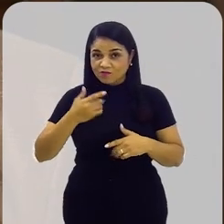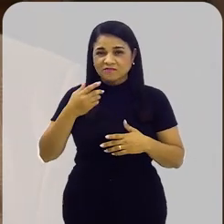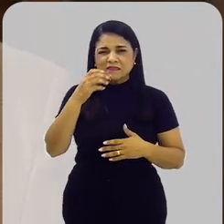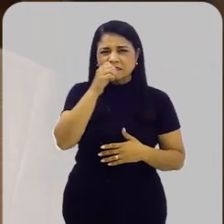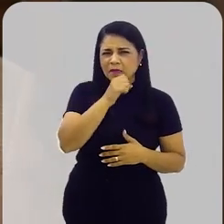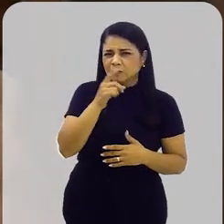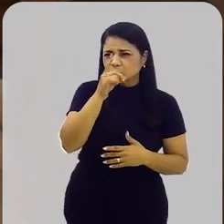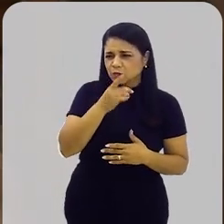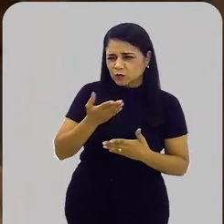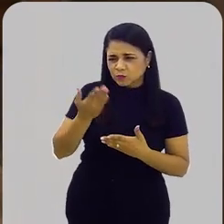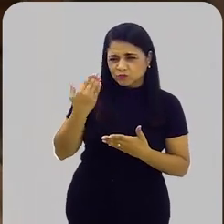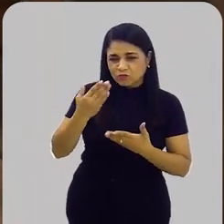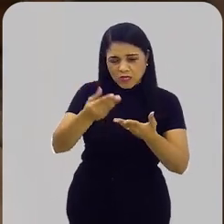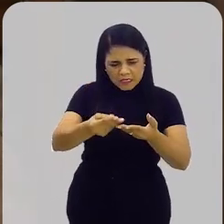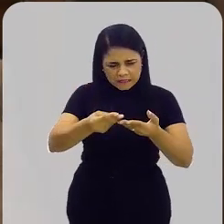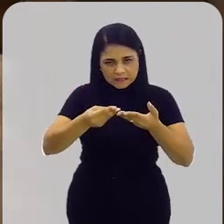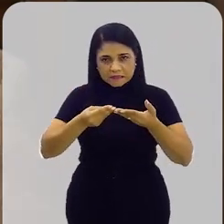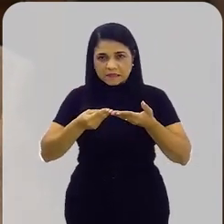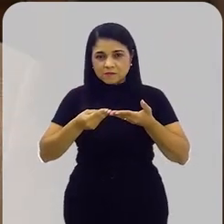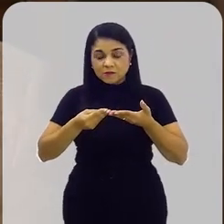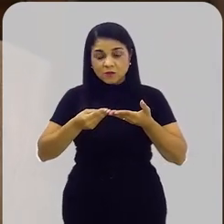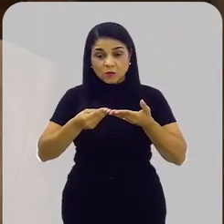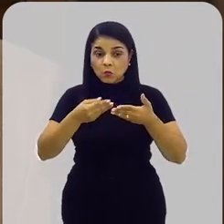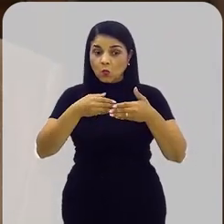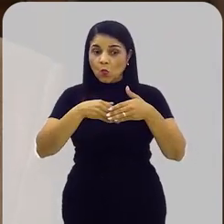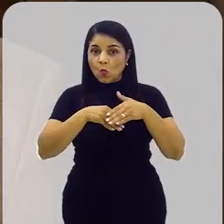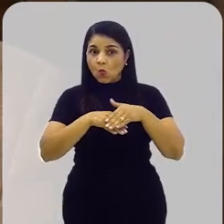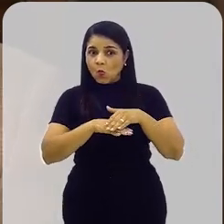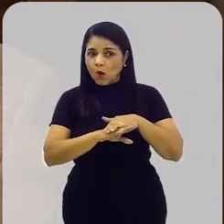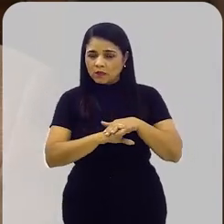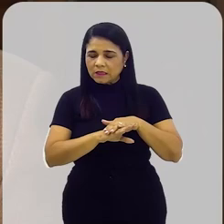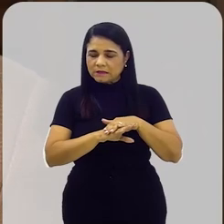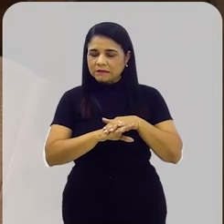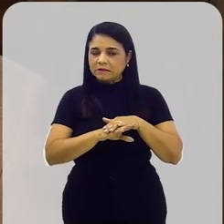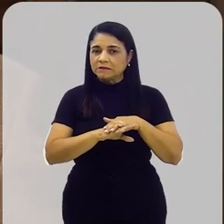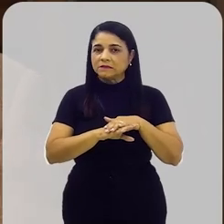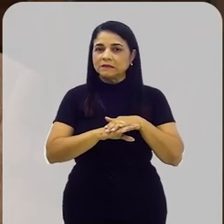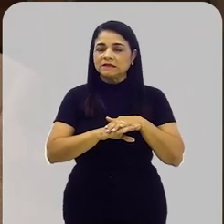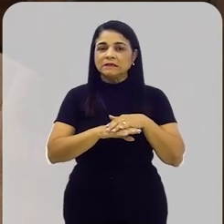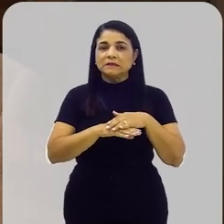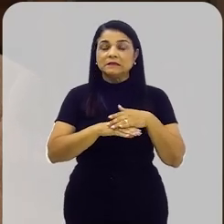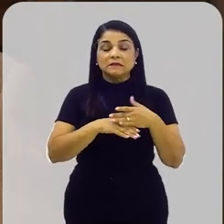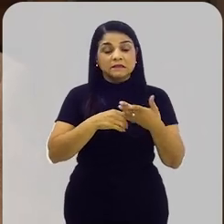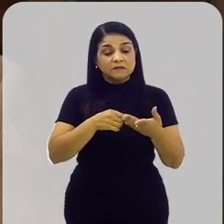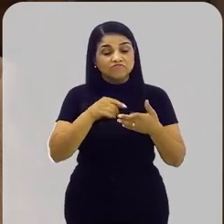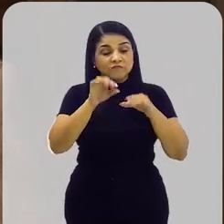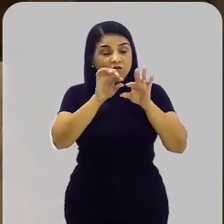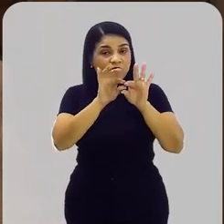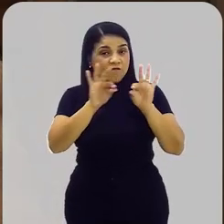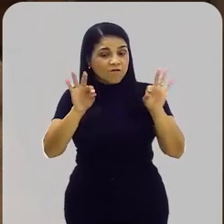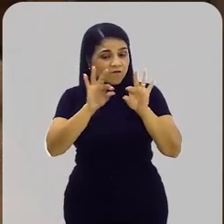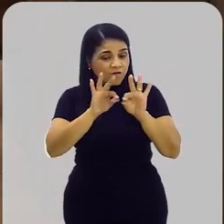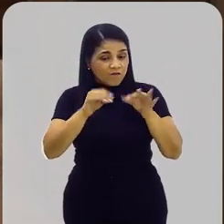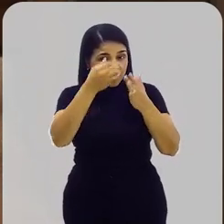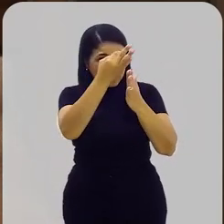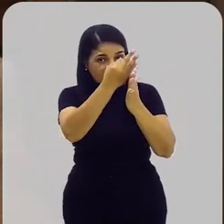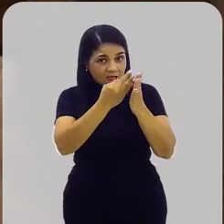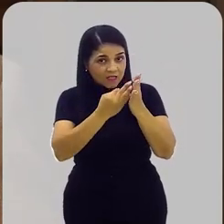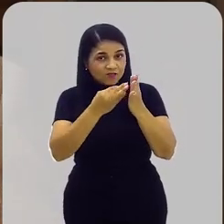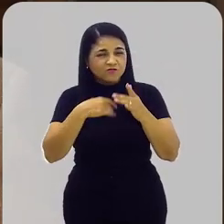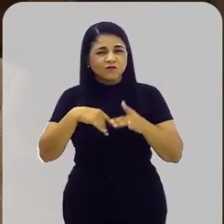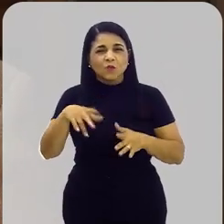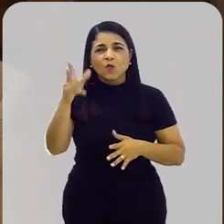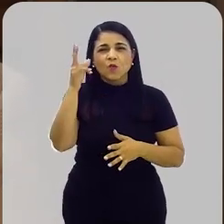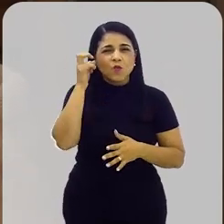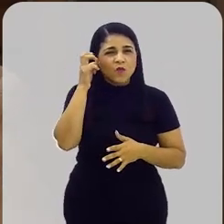de semana, eu recebi algo, eu nem guardei. Eu guardei e dizia algo mais ou menos assim. Eu queria